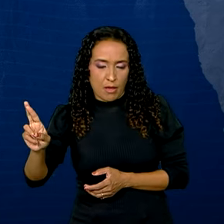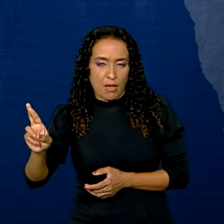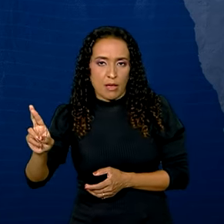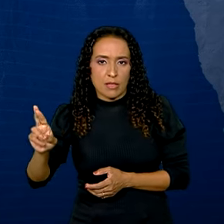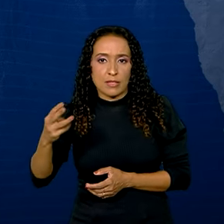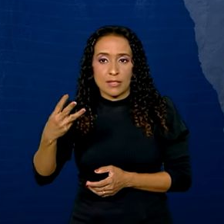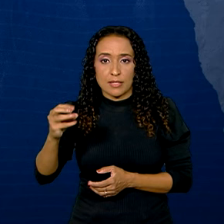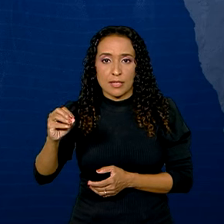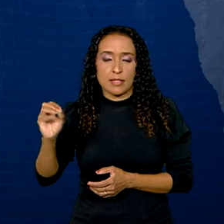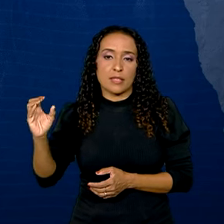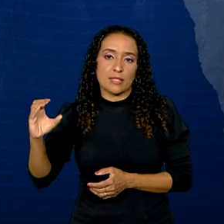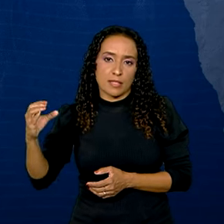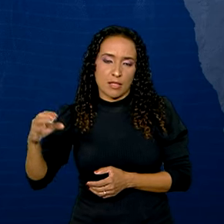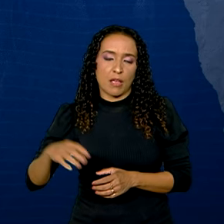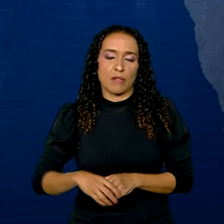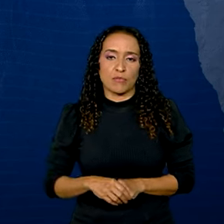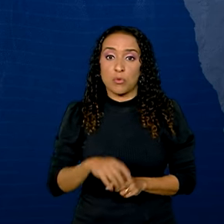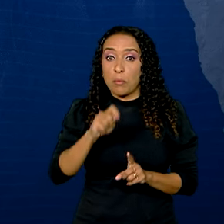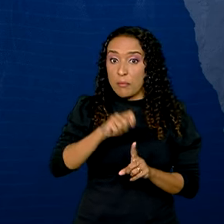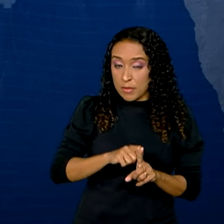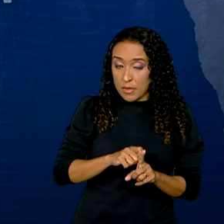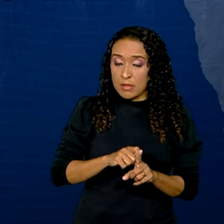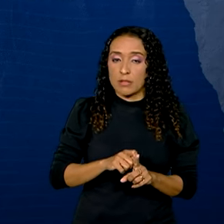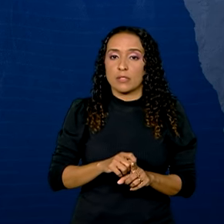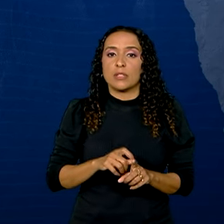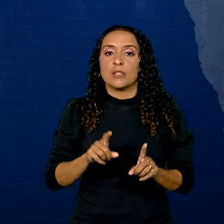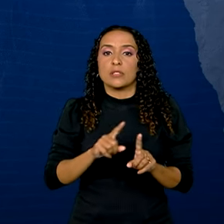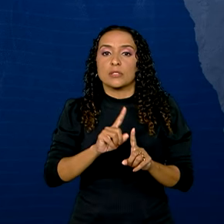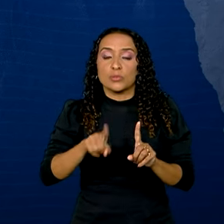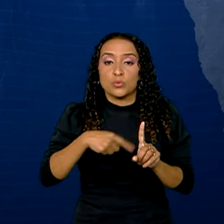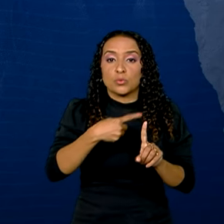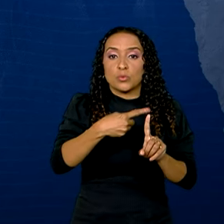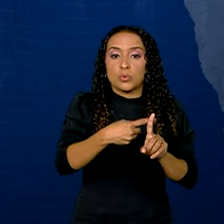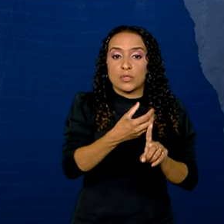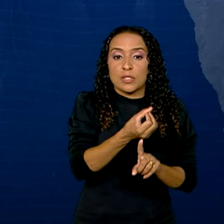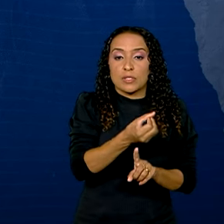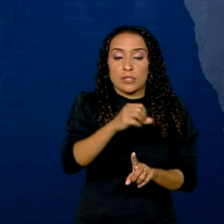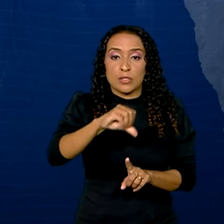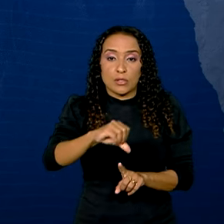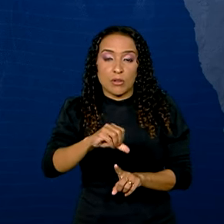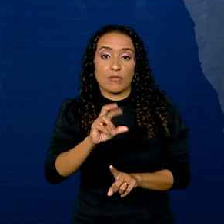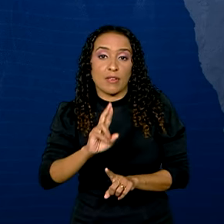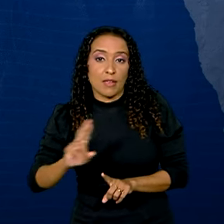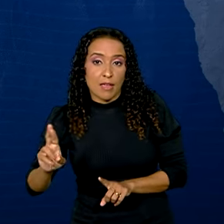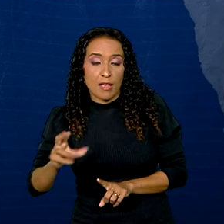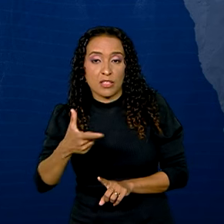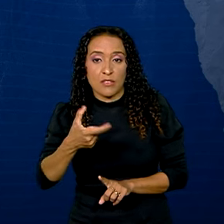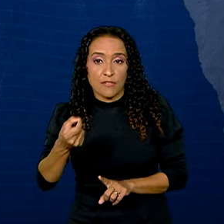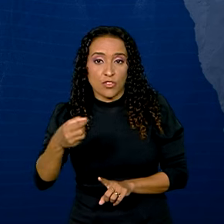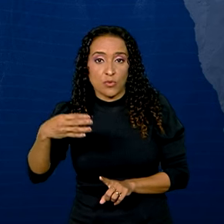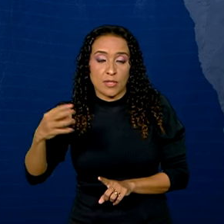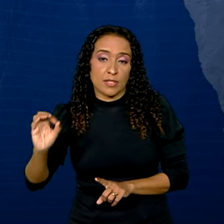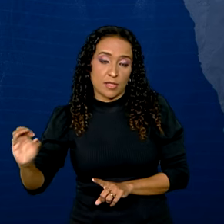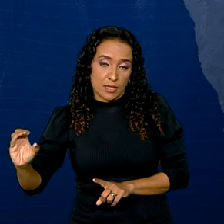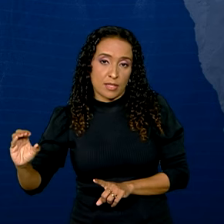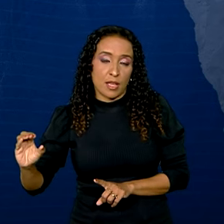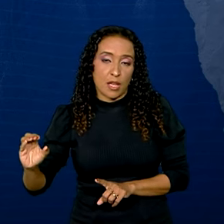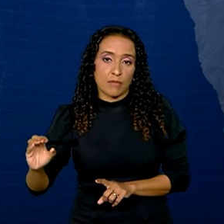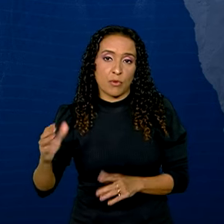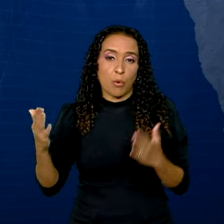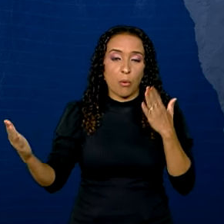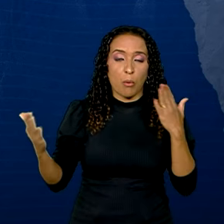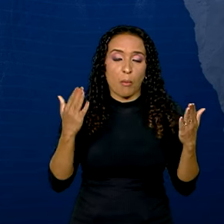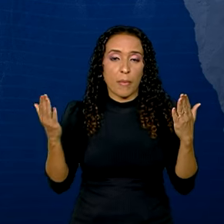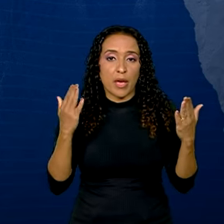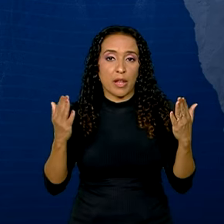R$ 2.118,33 no mês, com um aumento de R$ 69,24 em